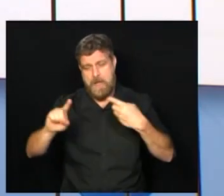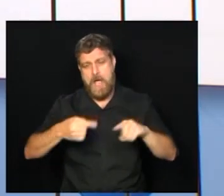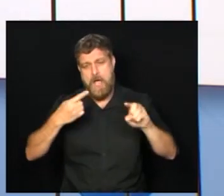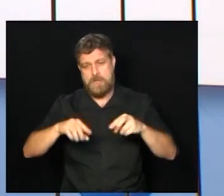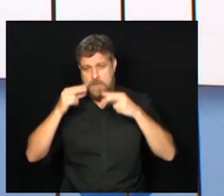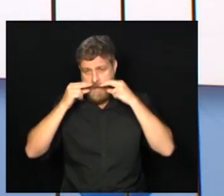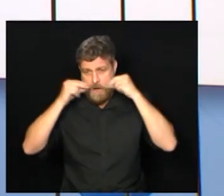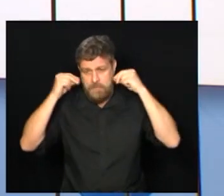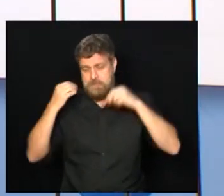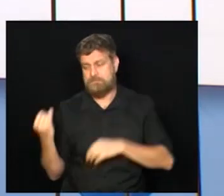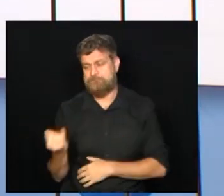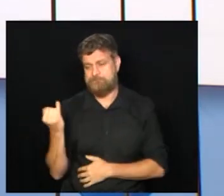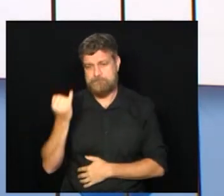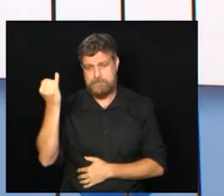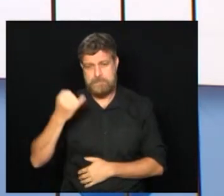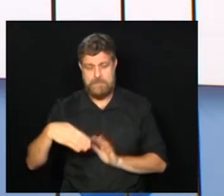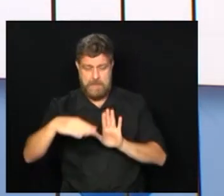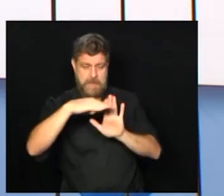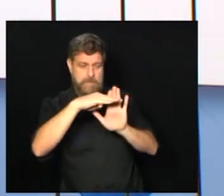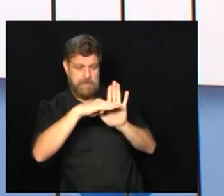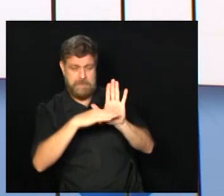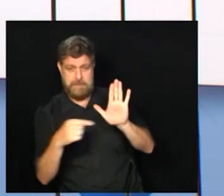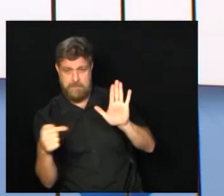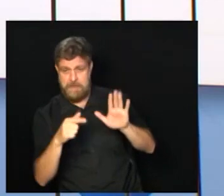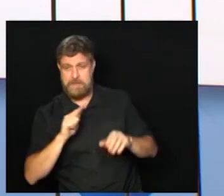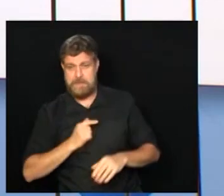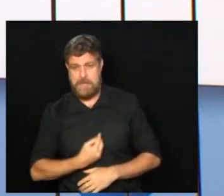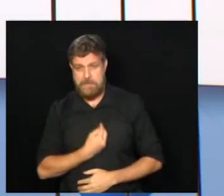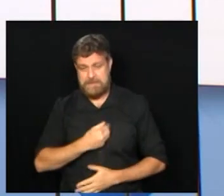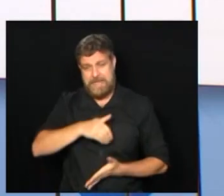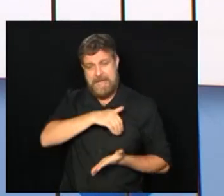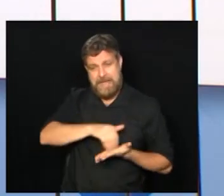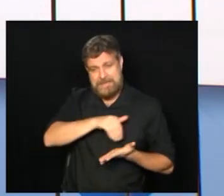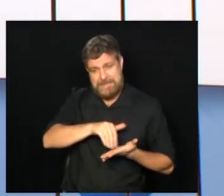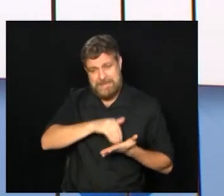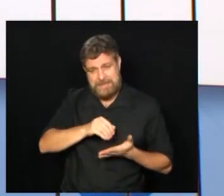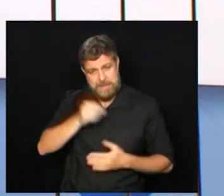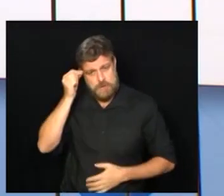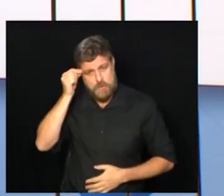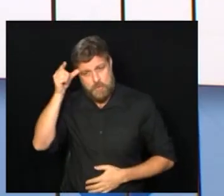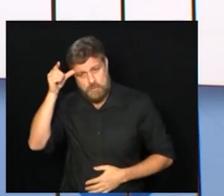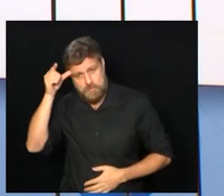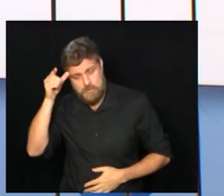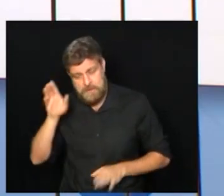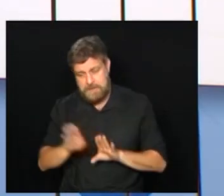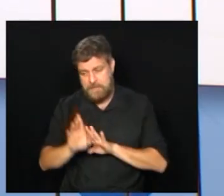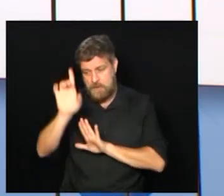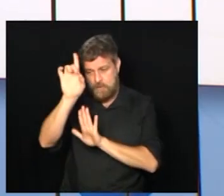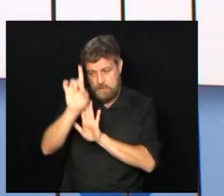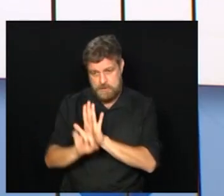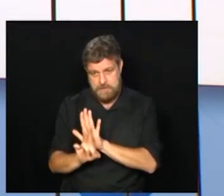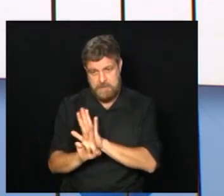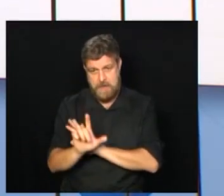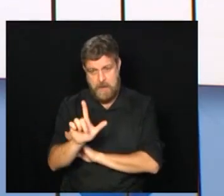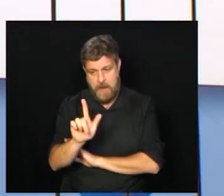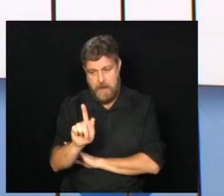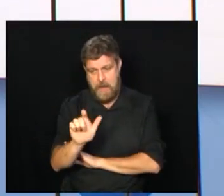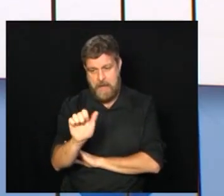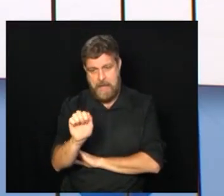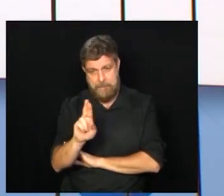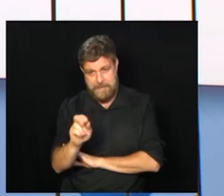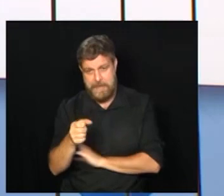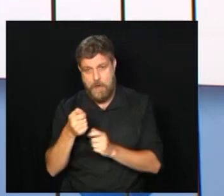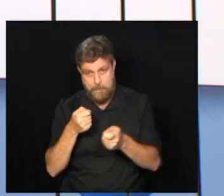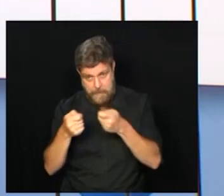da programação. Nós teremos aí a participação da secretária de Cultura, o diretor Gabriel Rapaz, que foi quem deu a